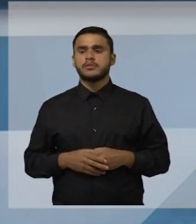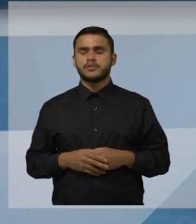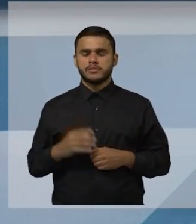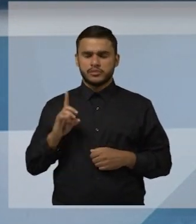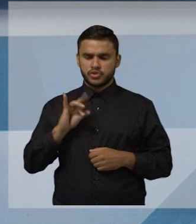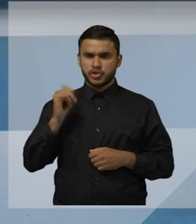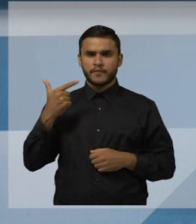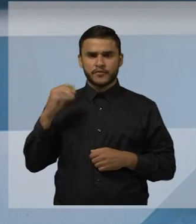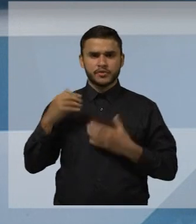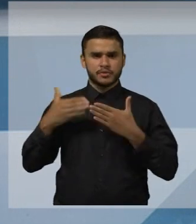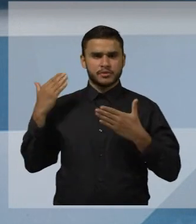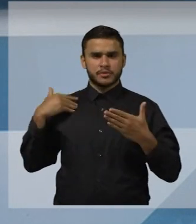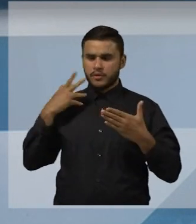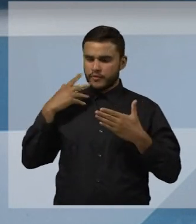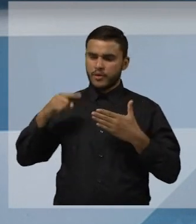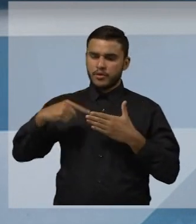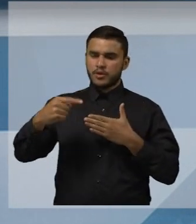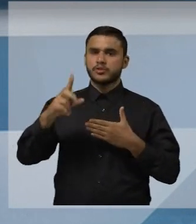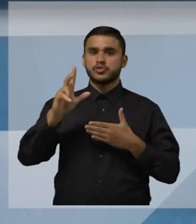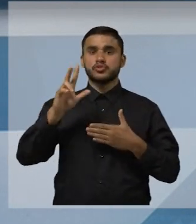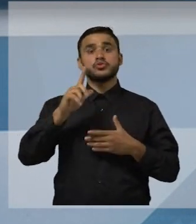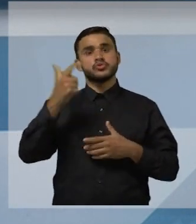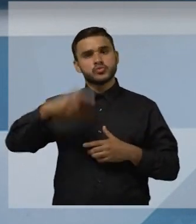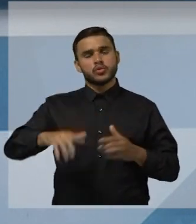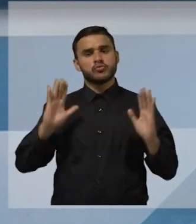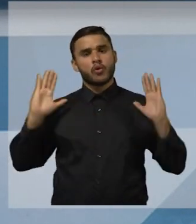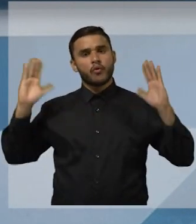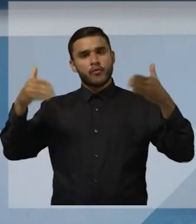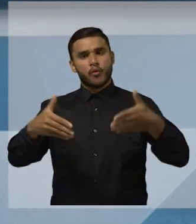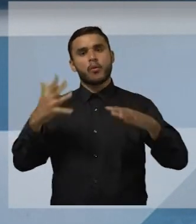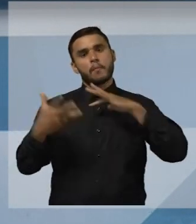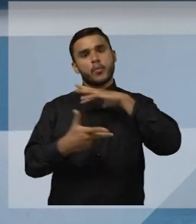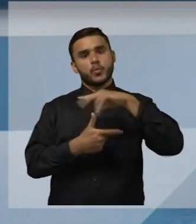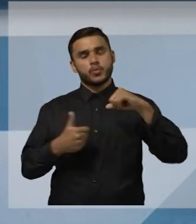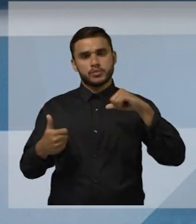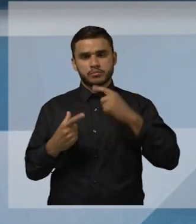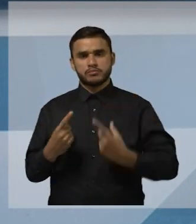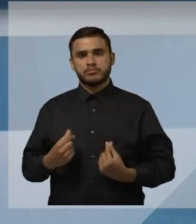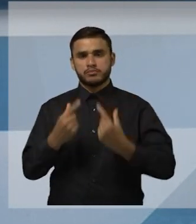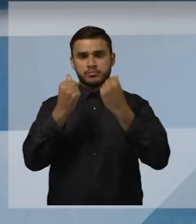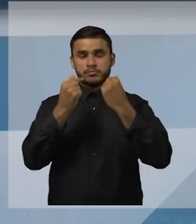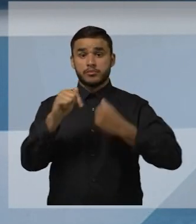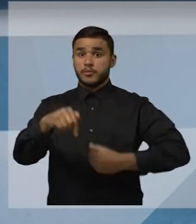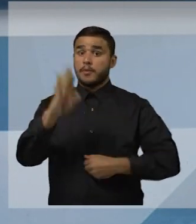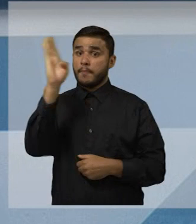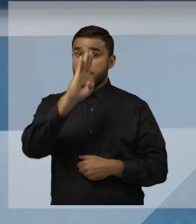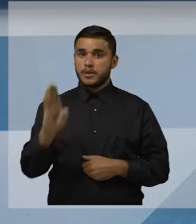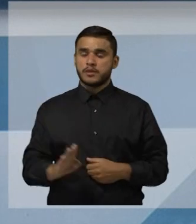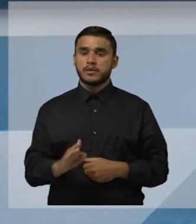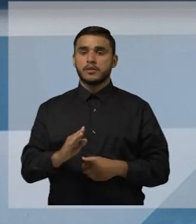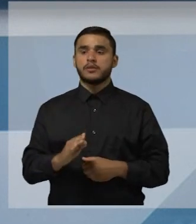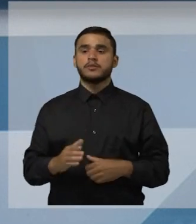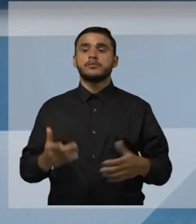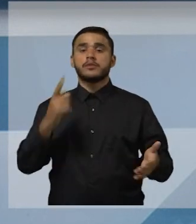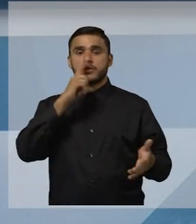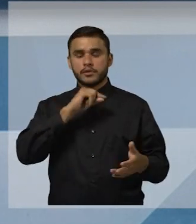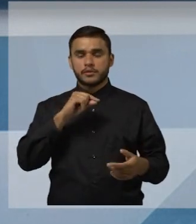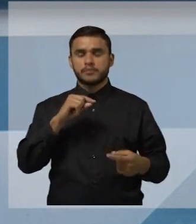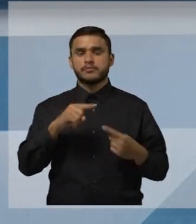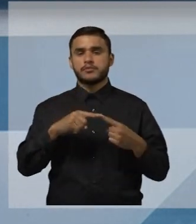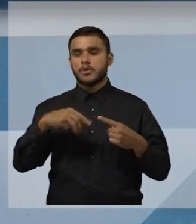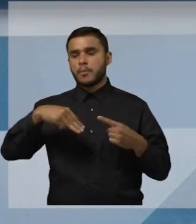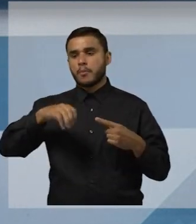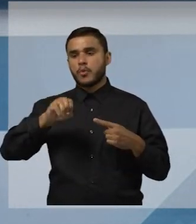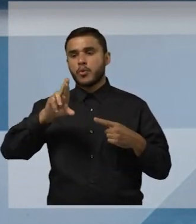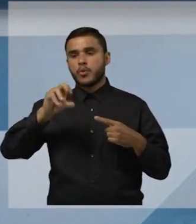Fórum Econômico Mundial. Pela primeira vez, a comitiva do Brasil será acompanhada do ministro Sérgio Moro, que vai falar